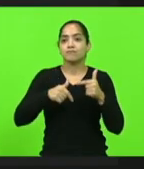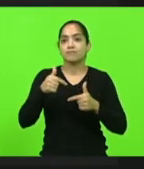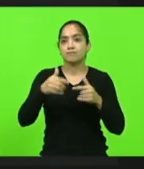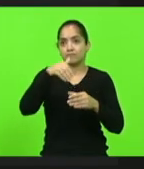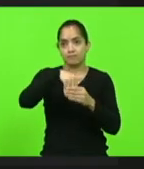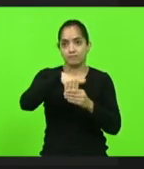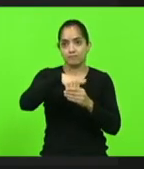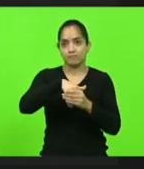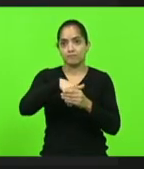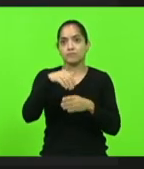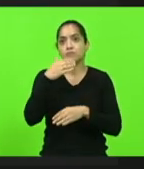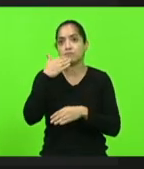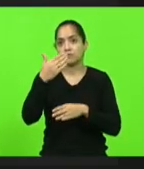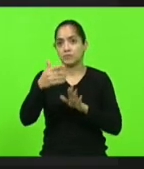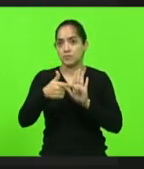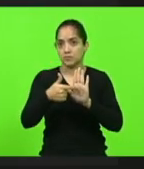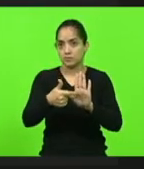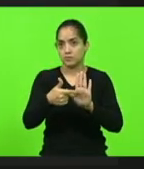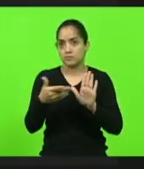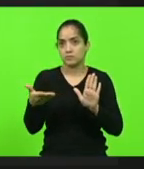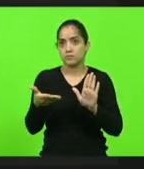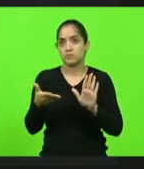requerimento apresentado